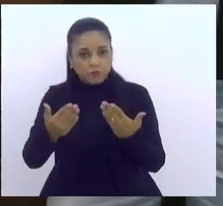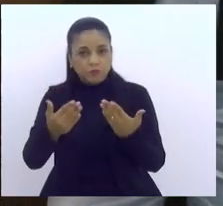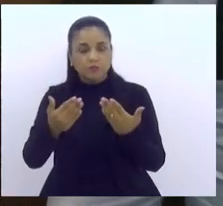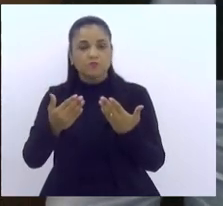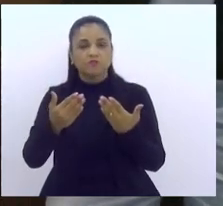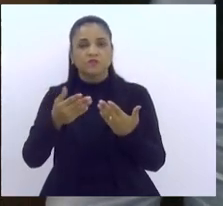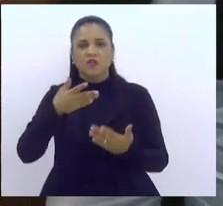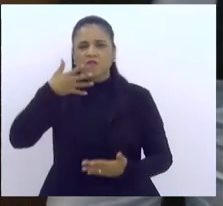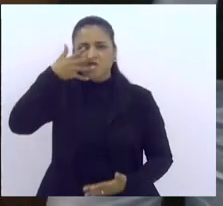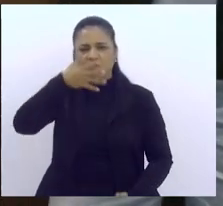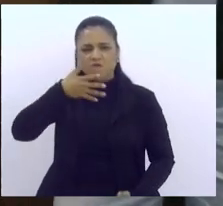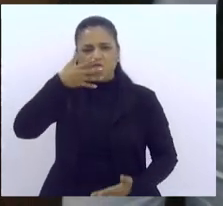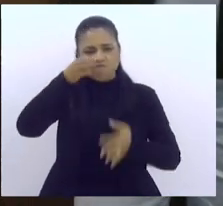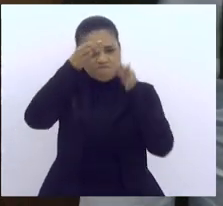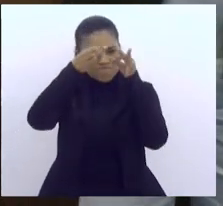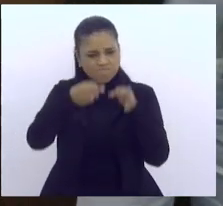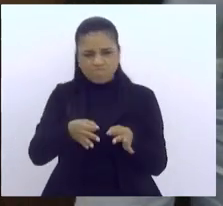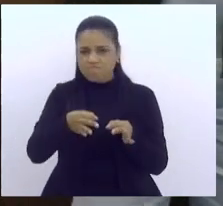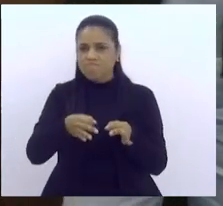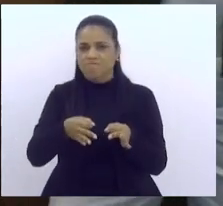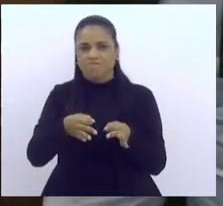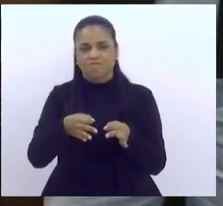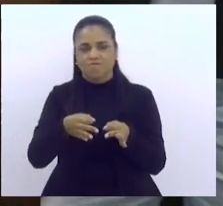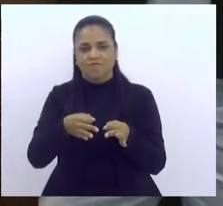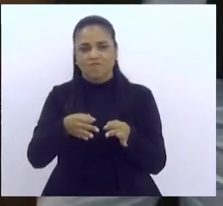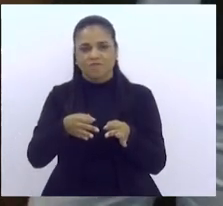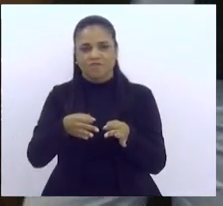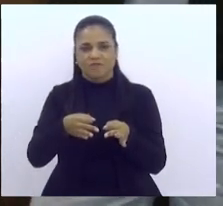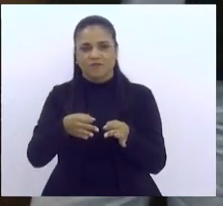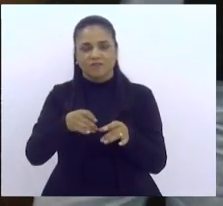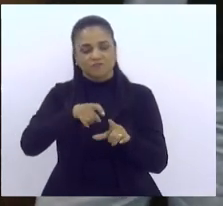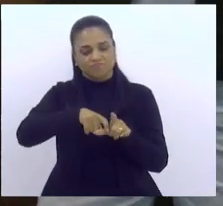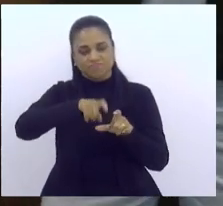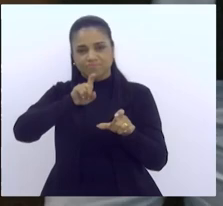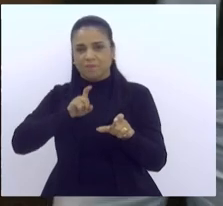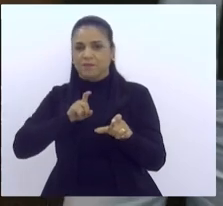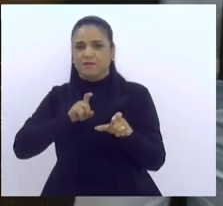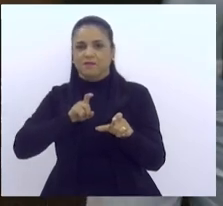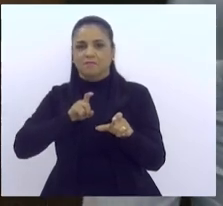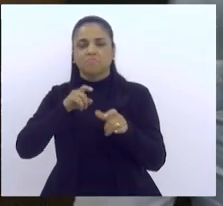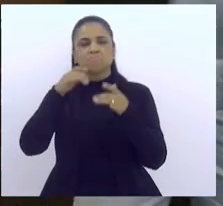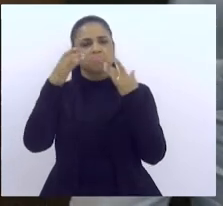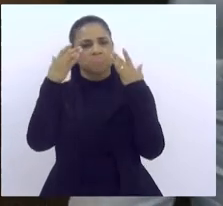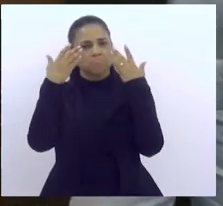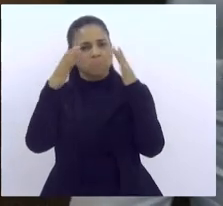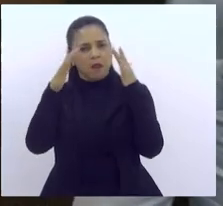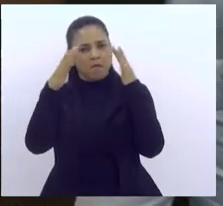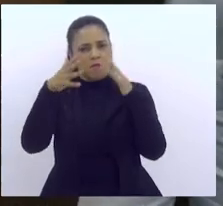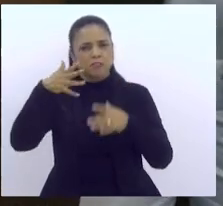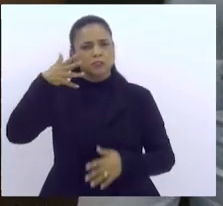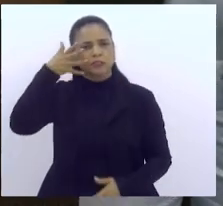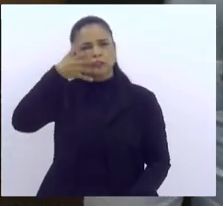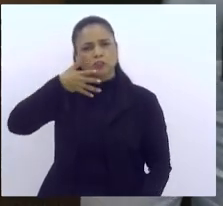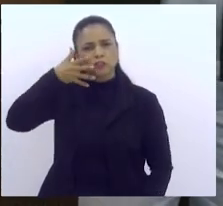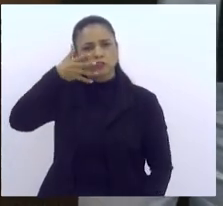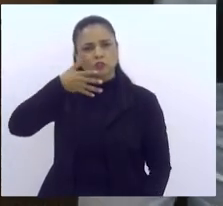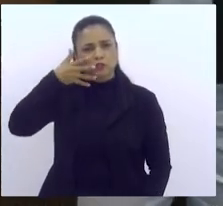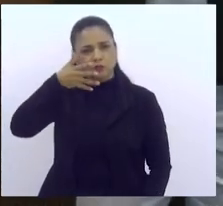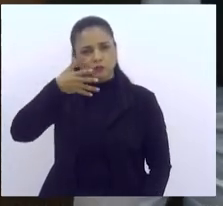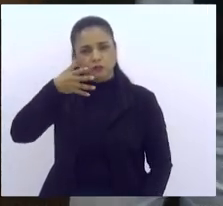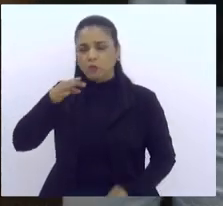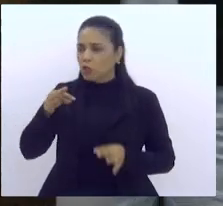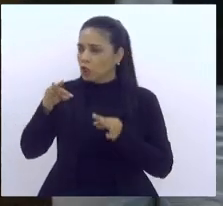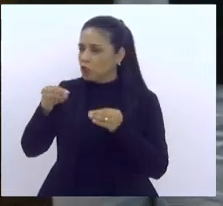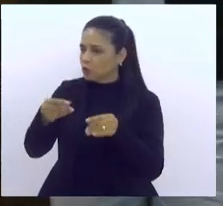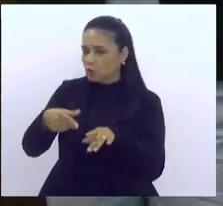a fala exata, precisa, de total independência. Parabéns pelo seu discurso e também a fala de todos